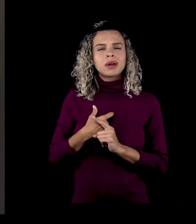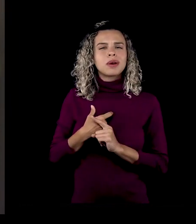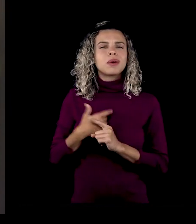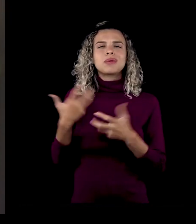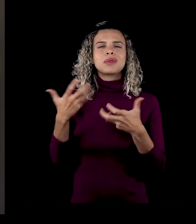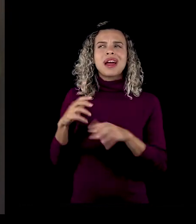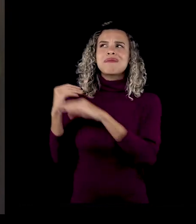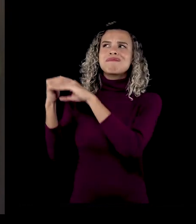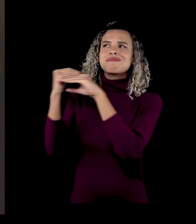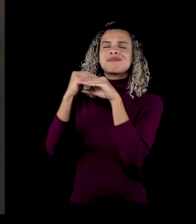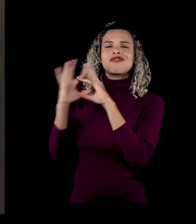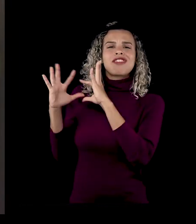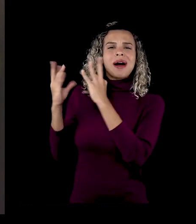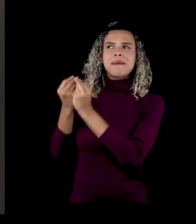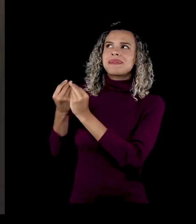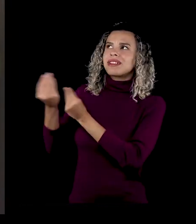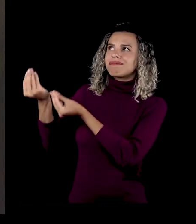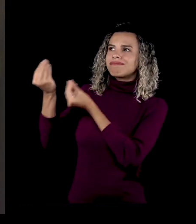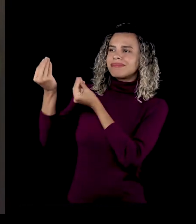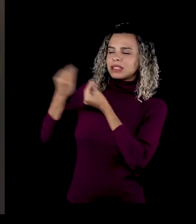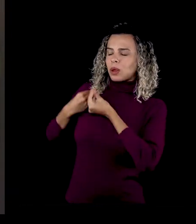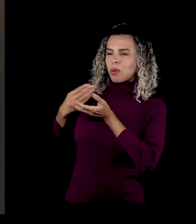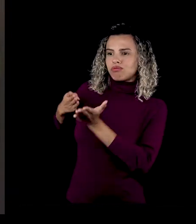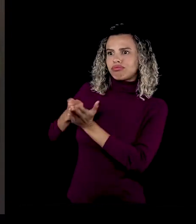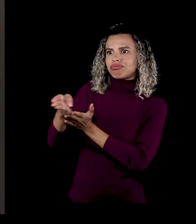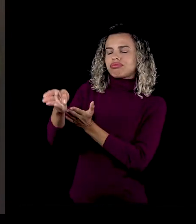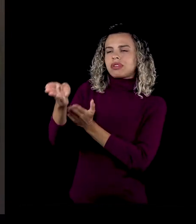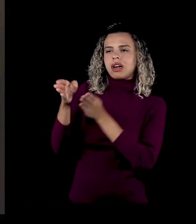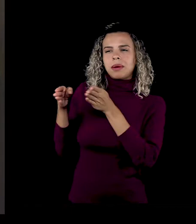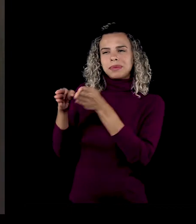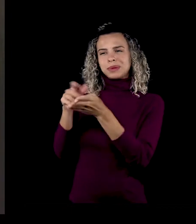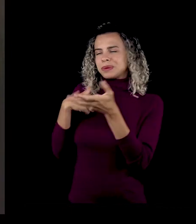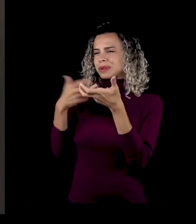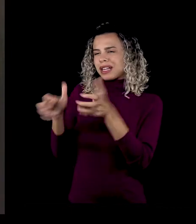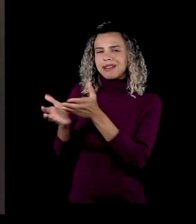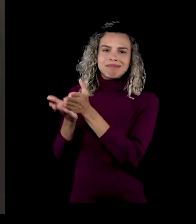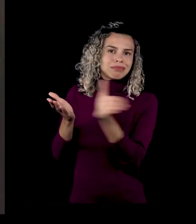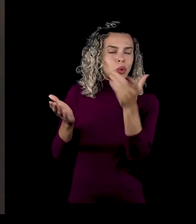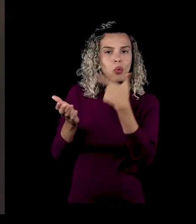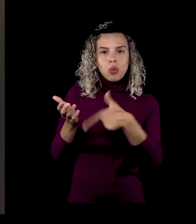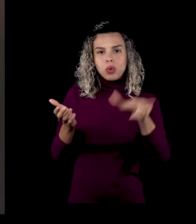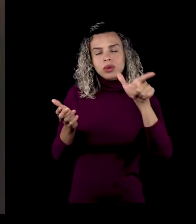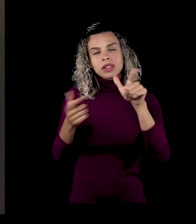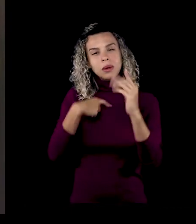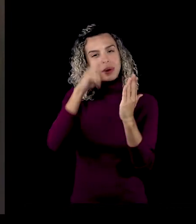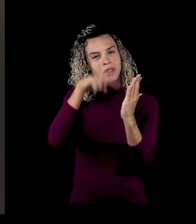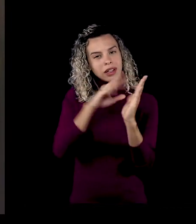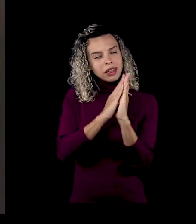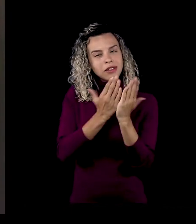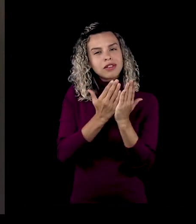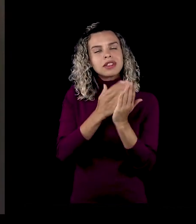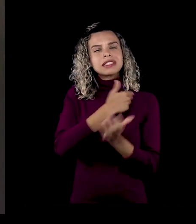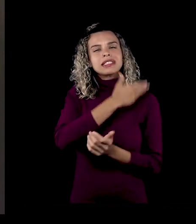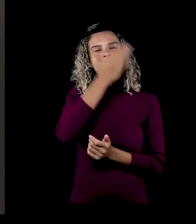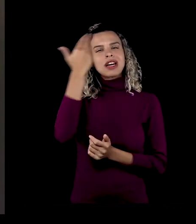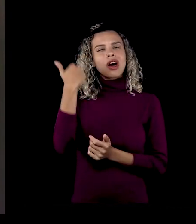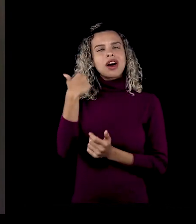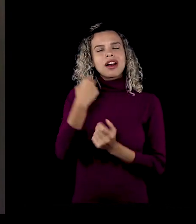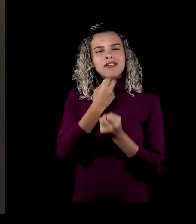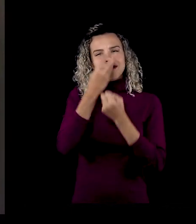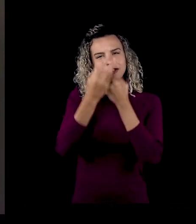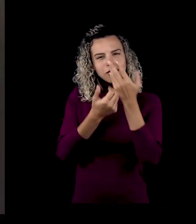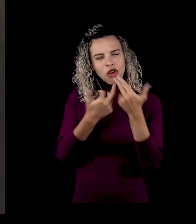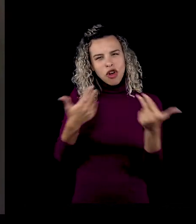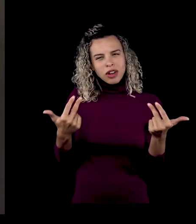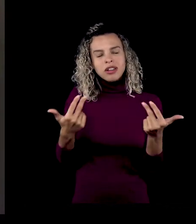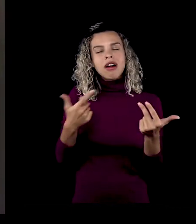aquele destino que estava sendo traçado para mim. Quando eu li Jean Genet, Nossa Senhora das Flores, eu tinha 15 anos de